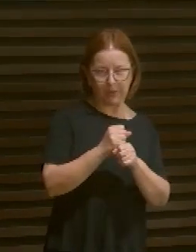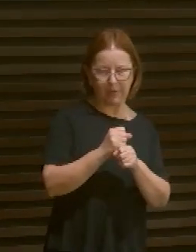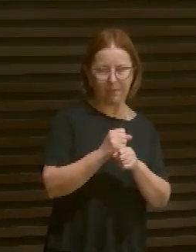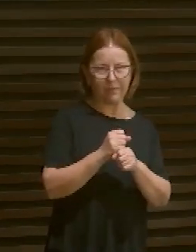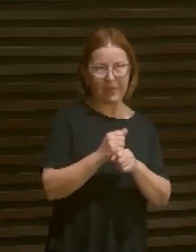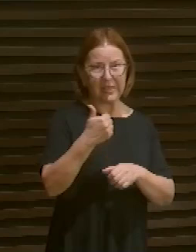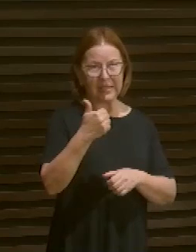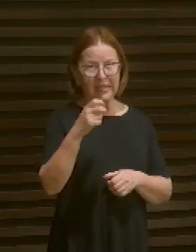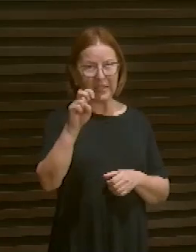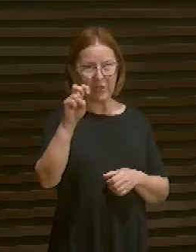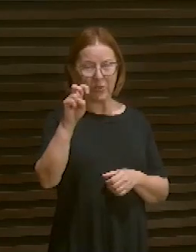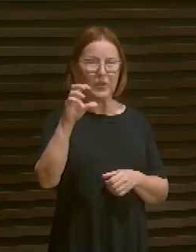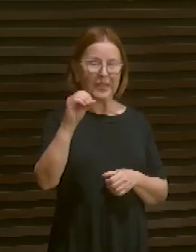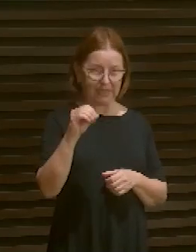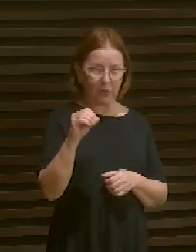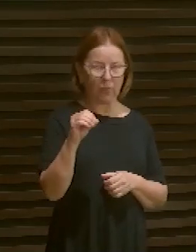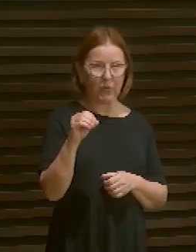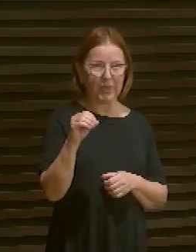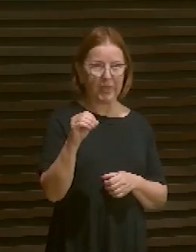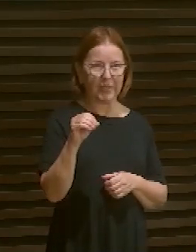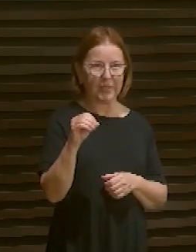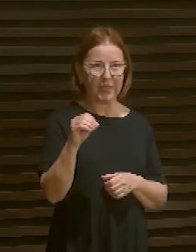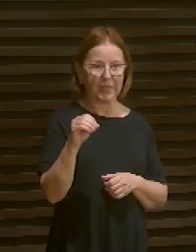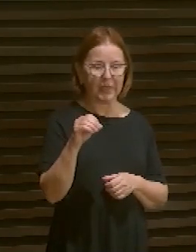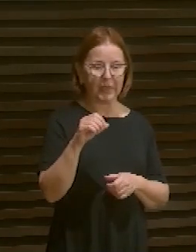Moisés passou num velório permanente,